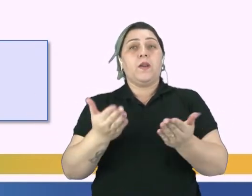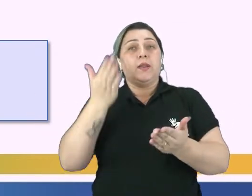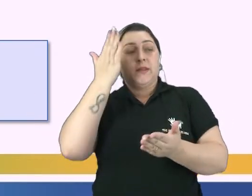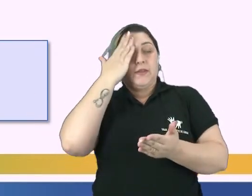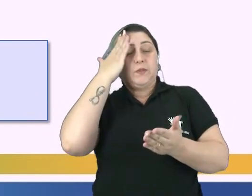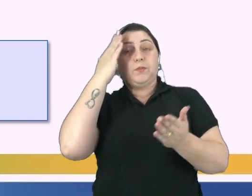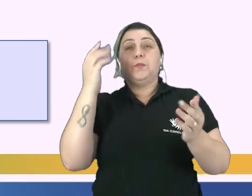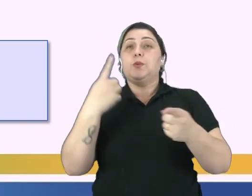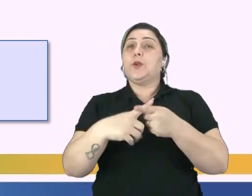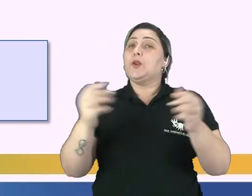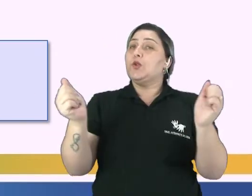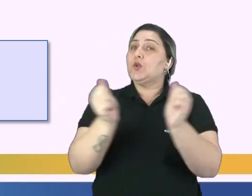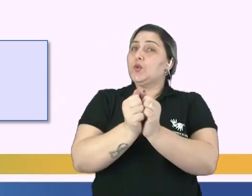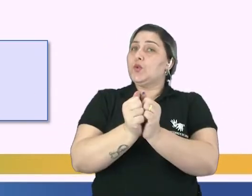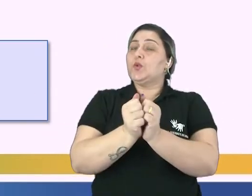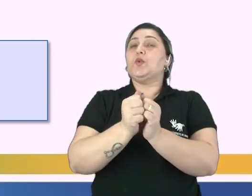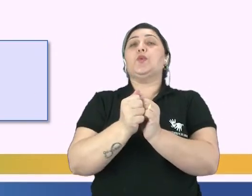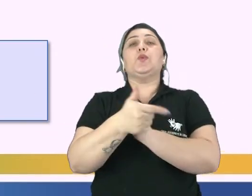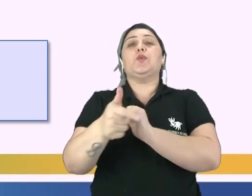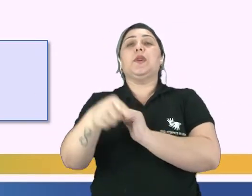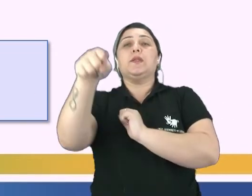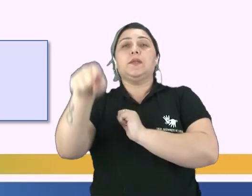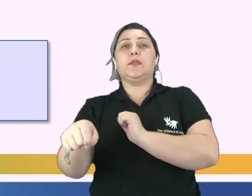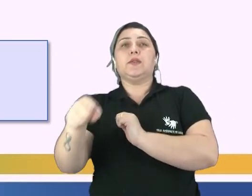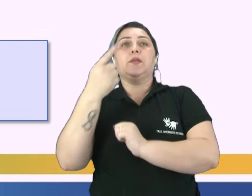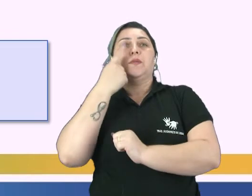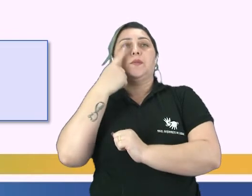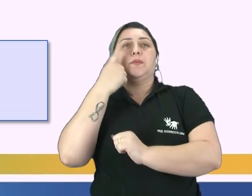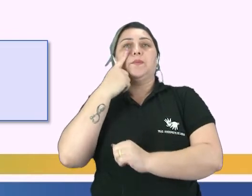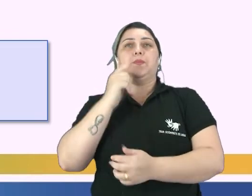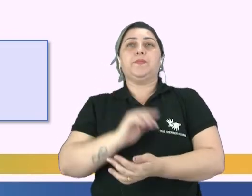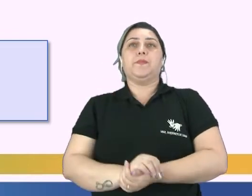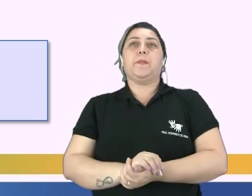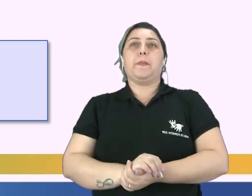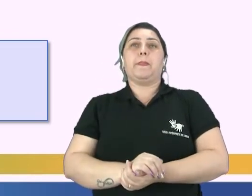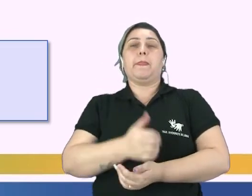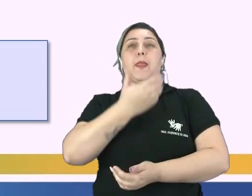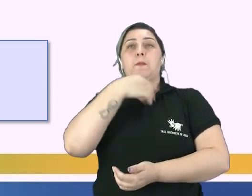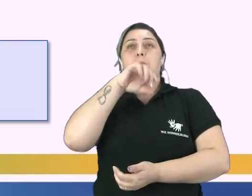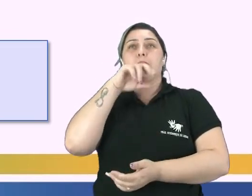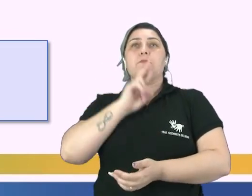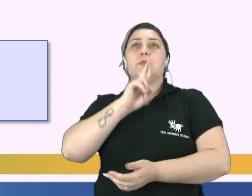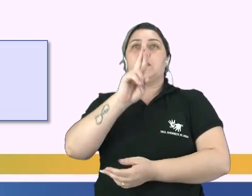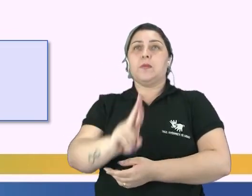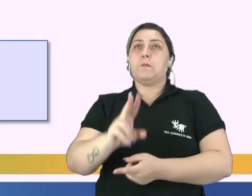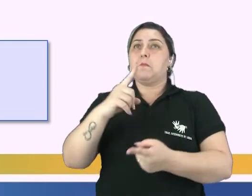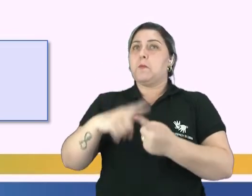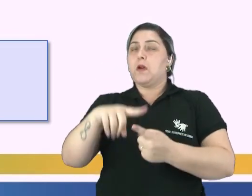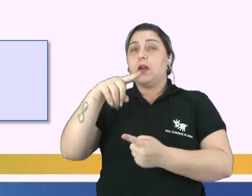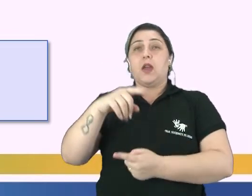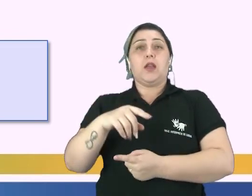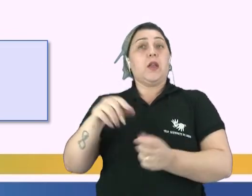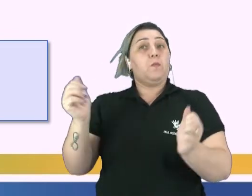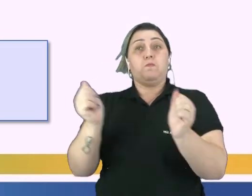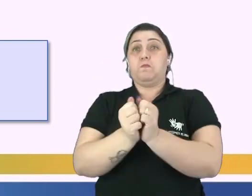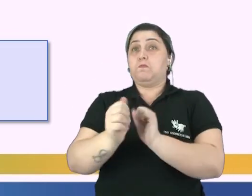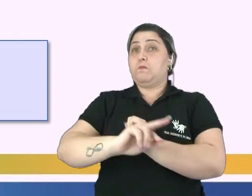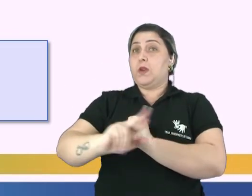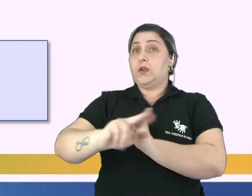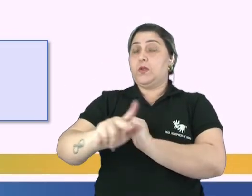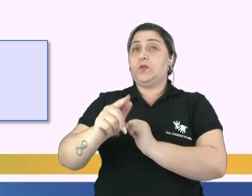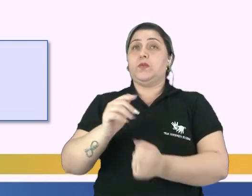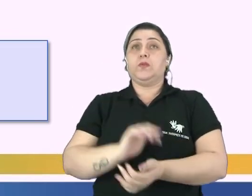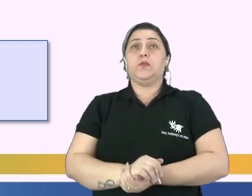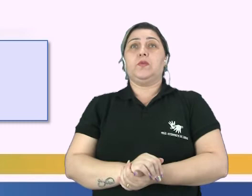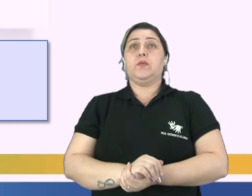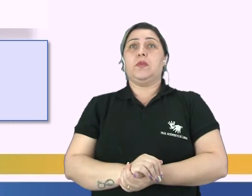o porquê junto, sem acento. Vejam que o pai de Armandinho responde: porque não é junto, né? Porque não